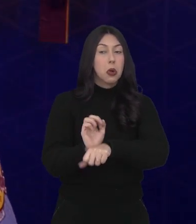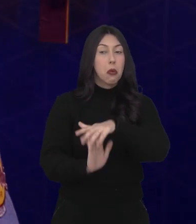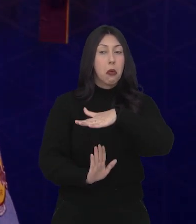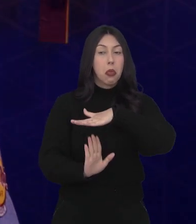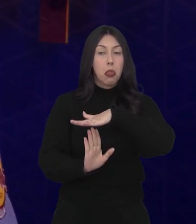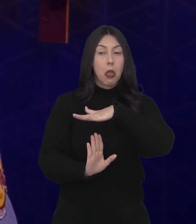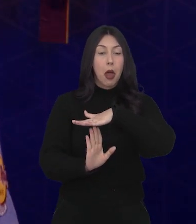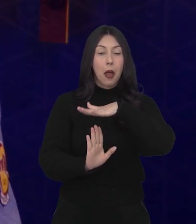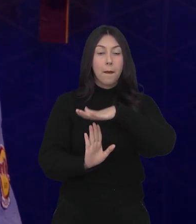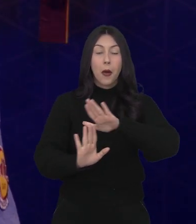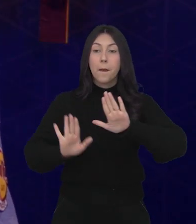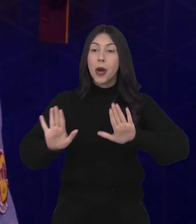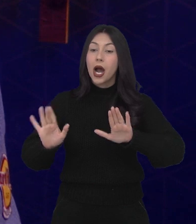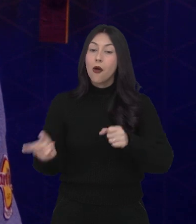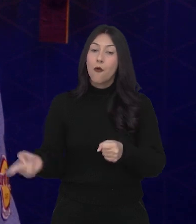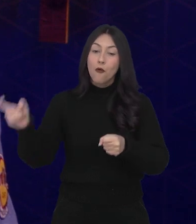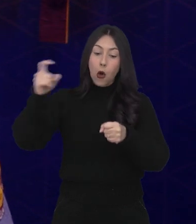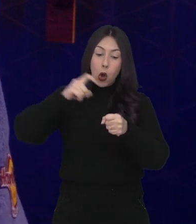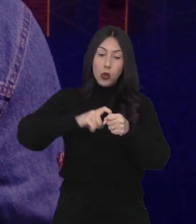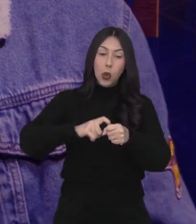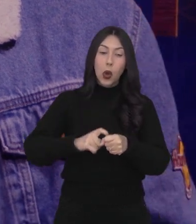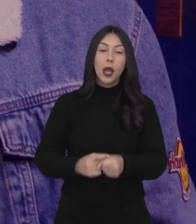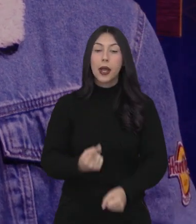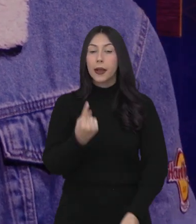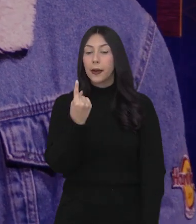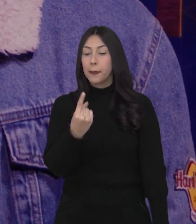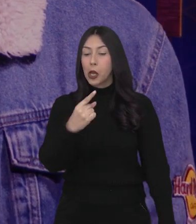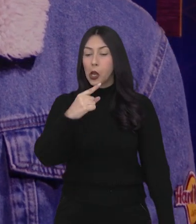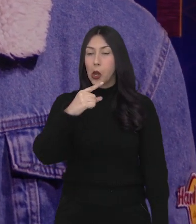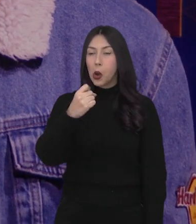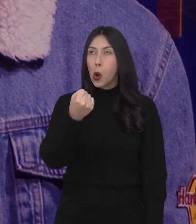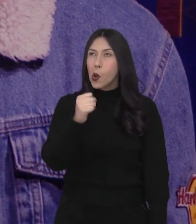interrompeu. E foi voltar em